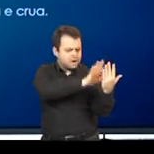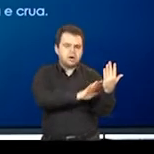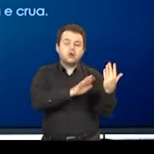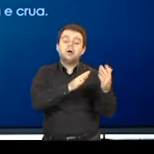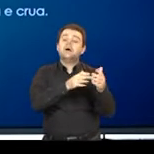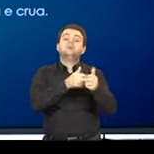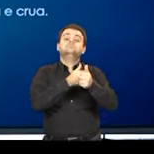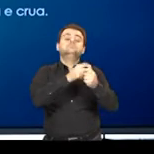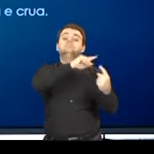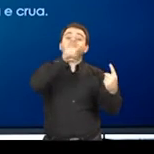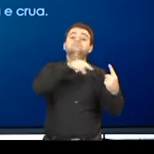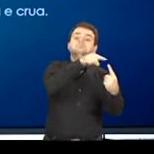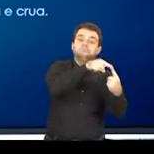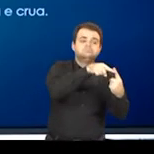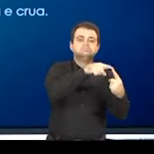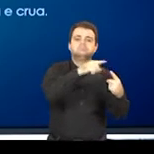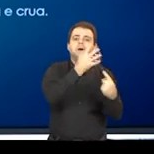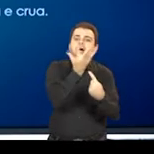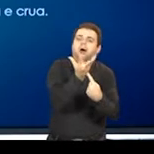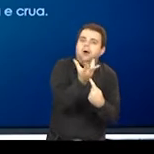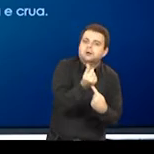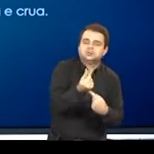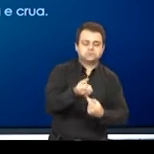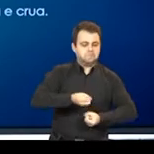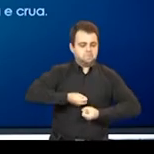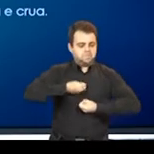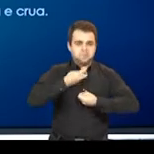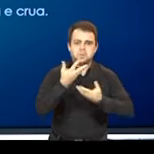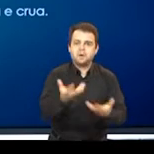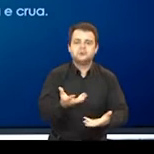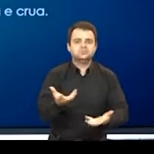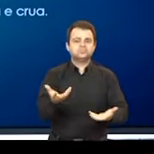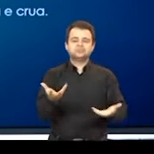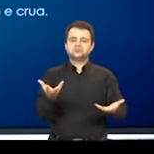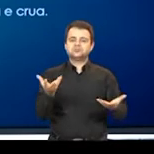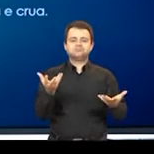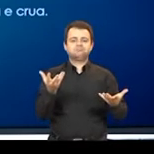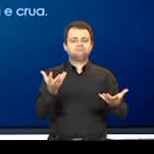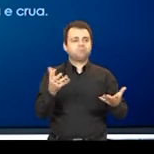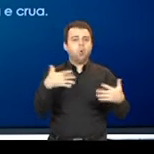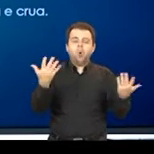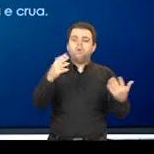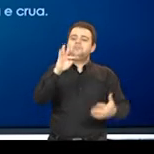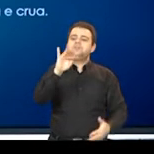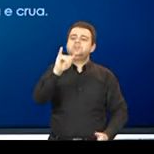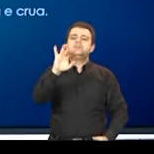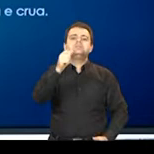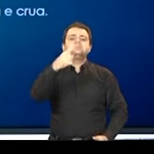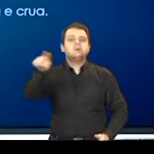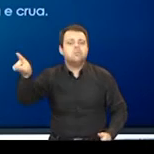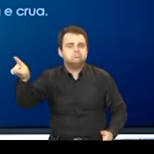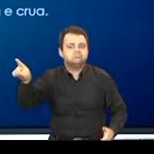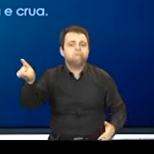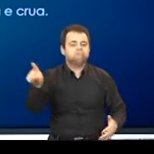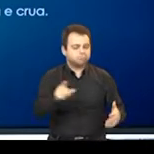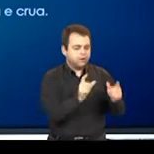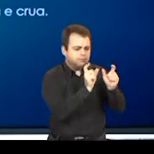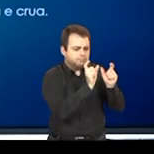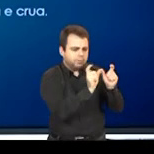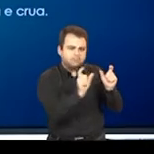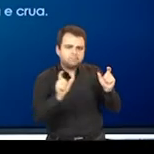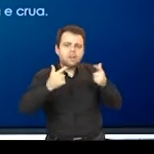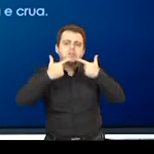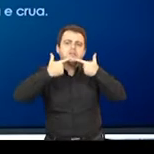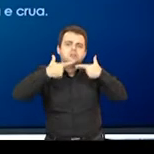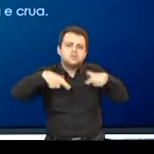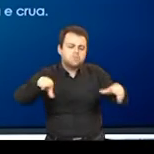arte, ao belo, ao poético, ao entretenimento e à ficção. Eles podem ter uma linguagem subjetiva